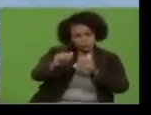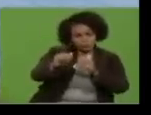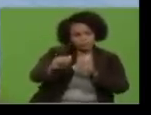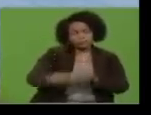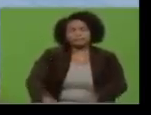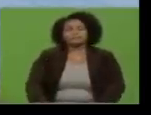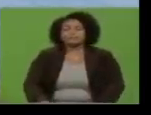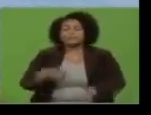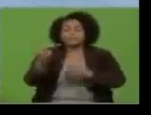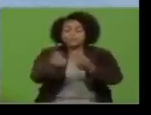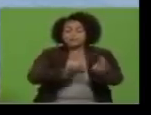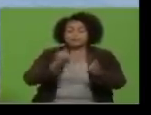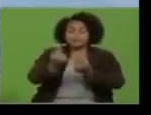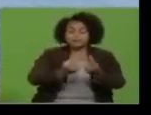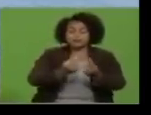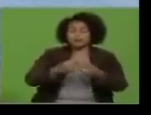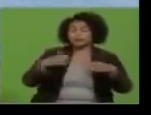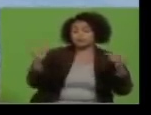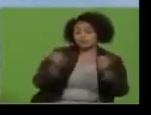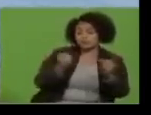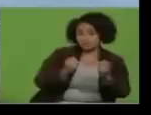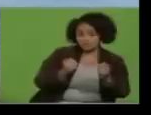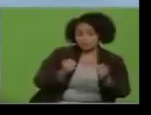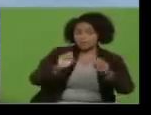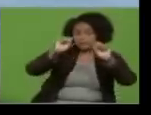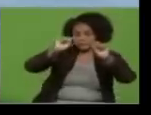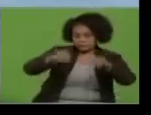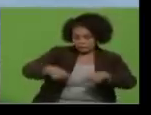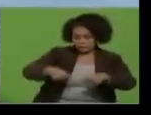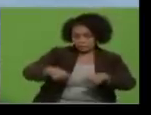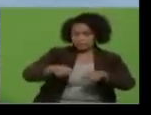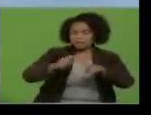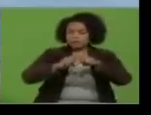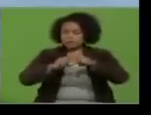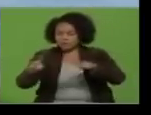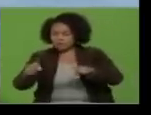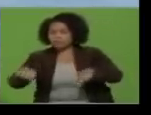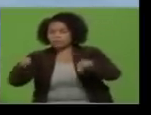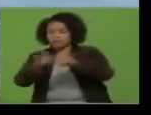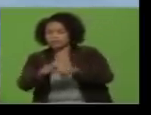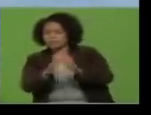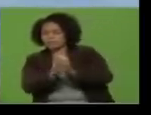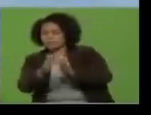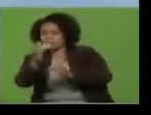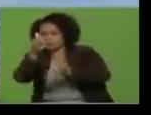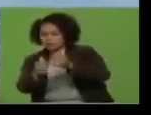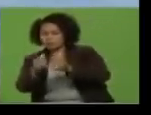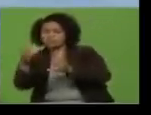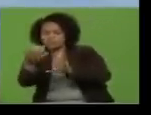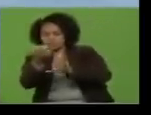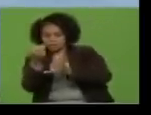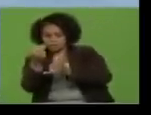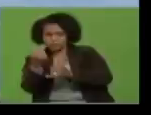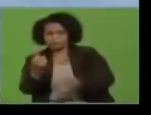de emergência o mais rápido e o mais definitivamente possível. É por